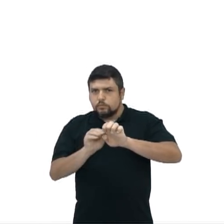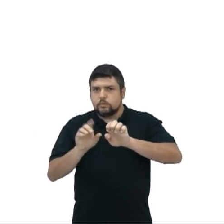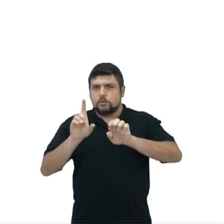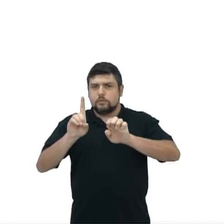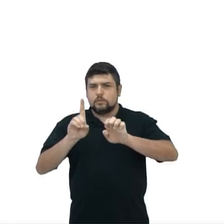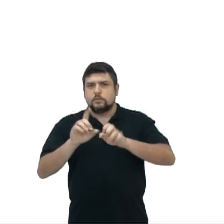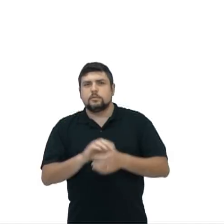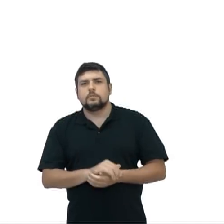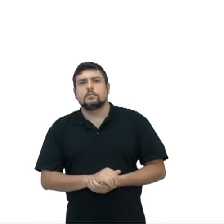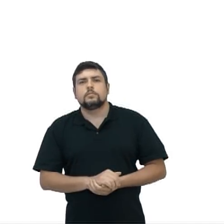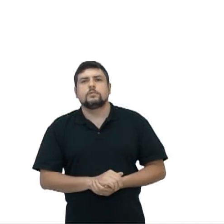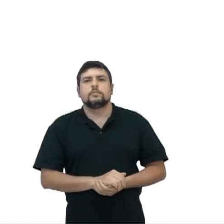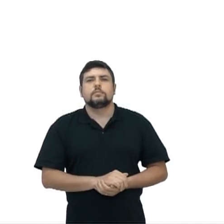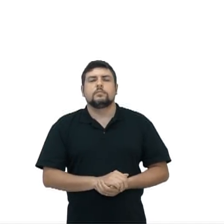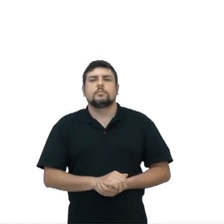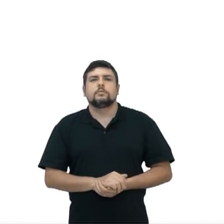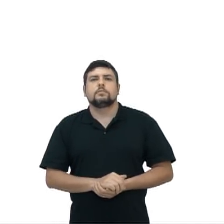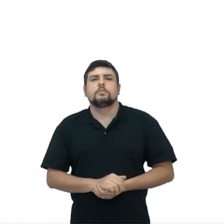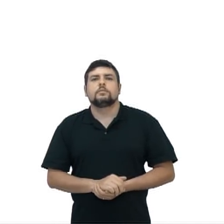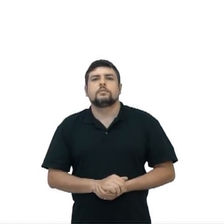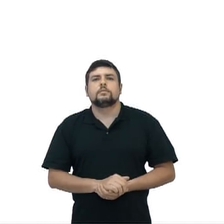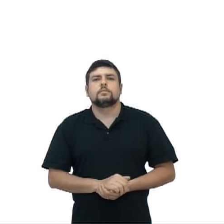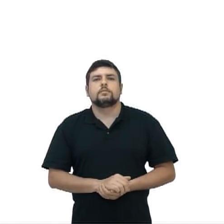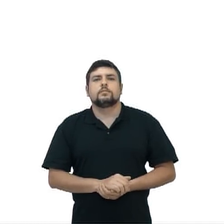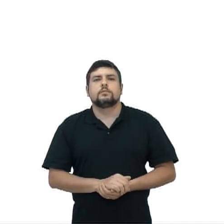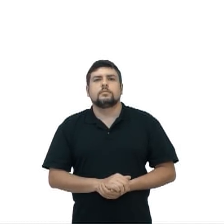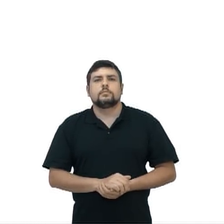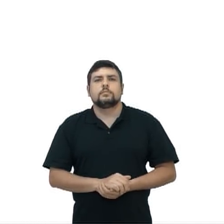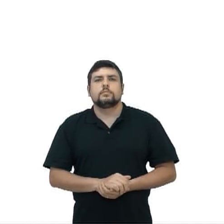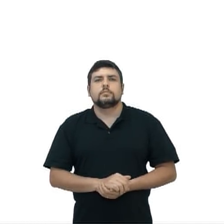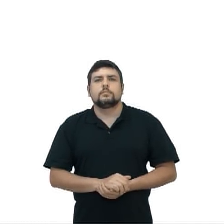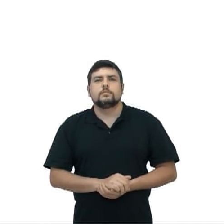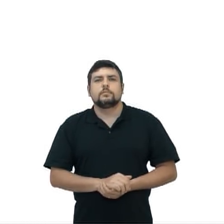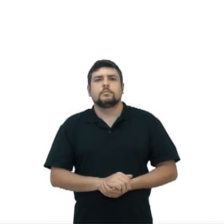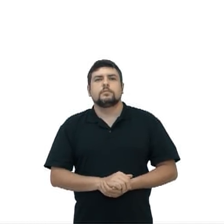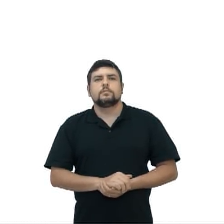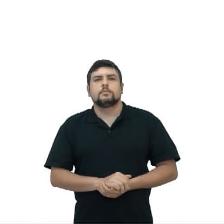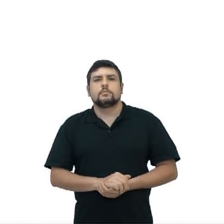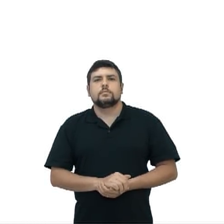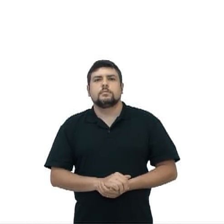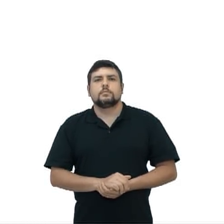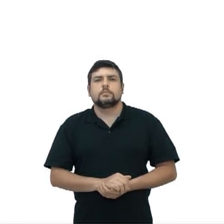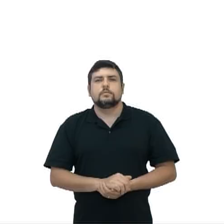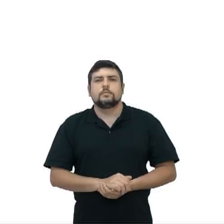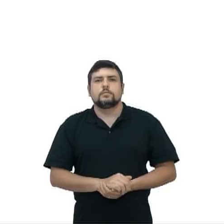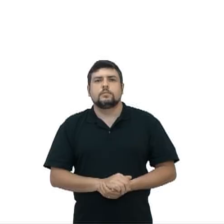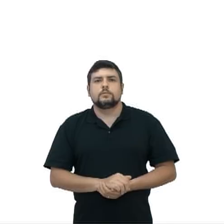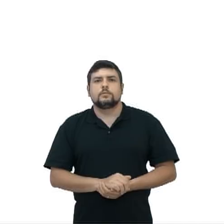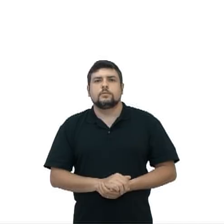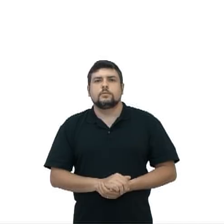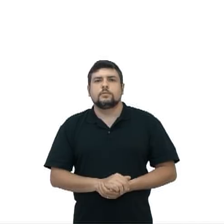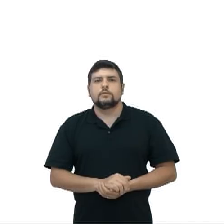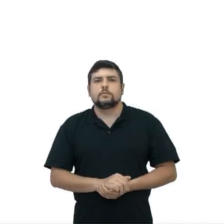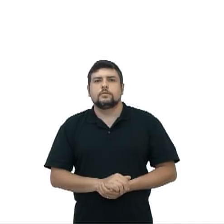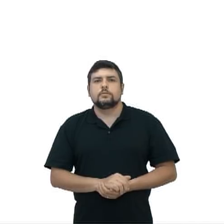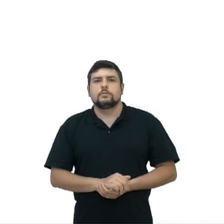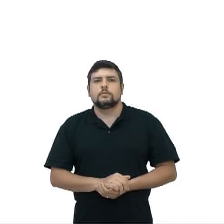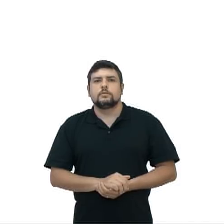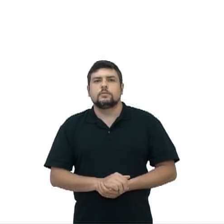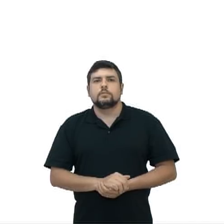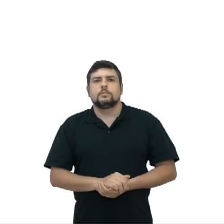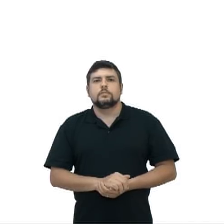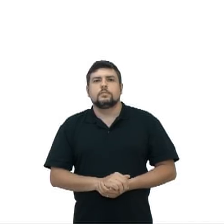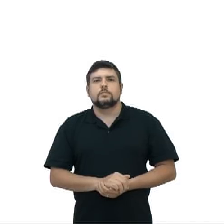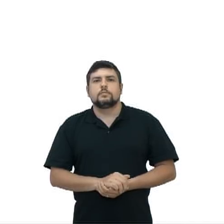nurse, o que ela fez? Ela helped, né? Coloquei o ed. E the police officer, o que ele fez com o ladrão? Ele